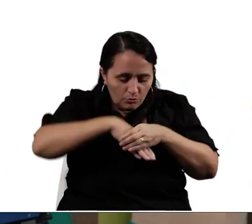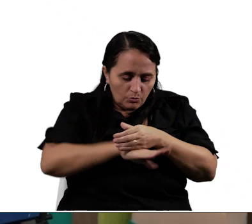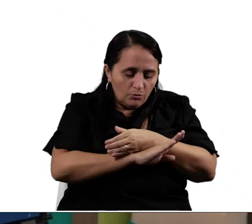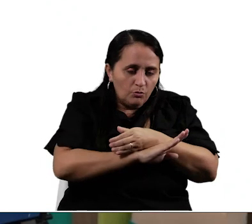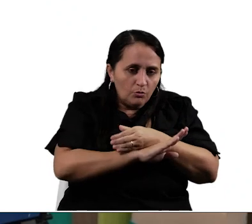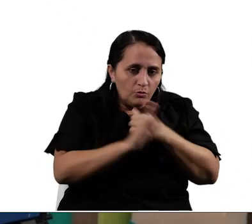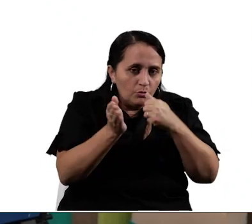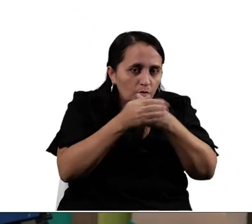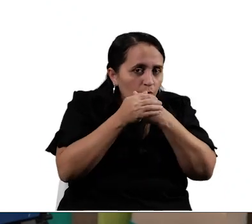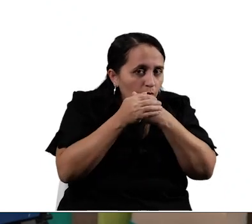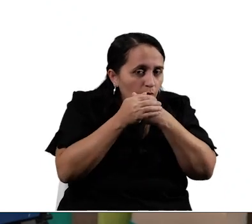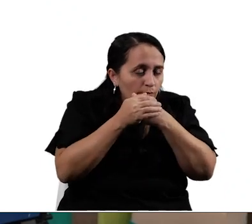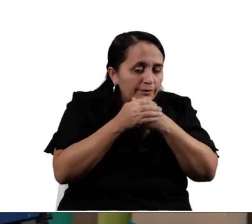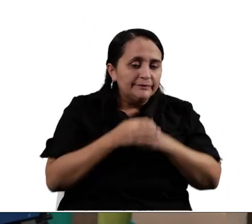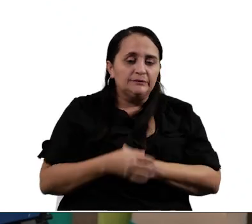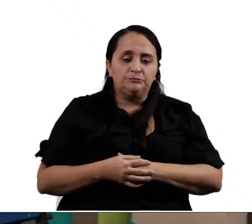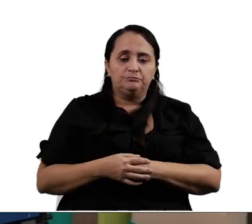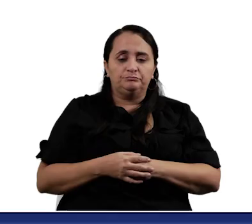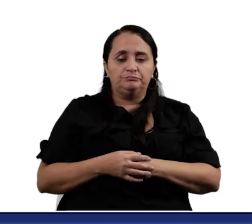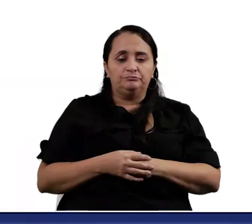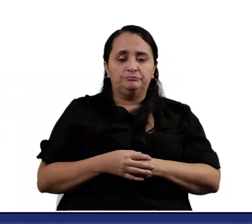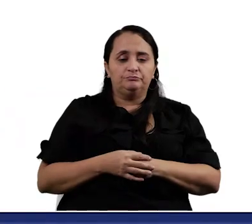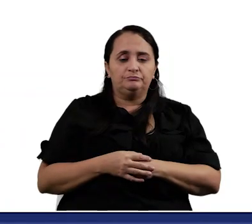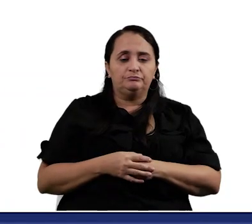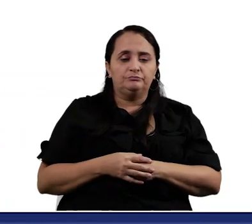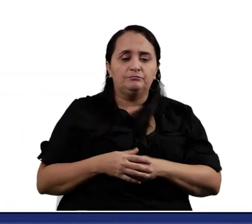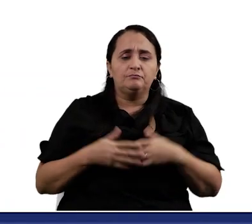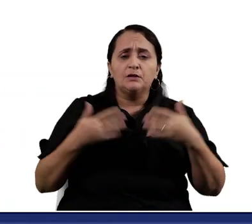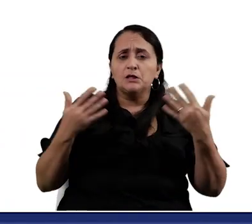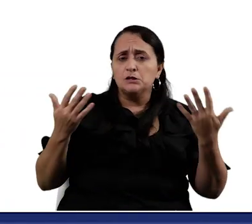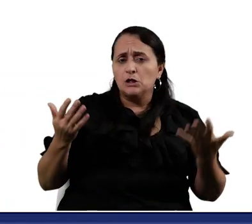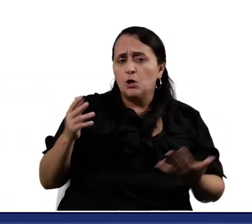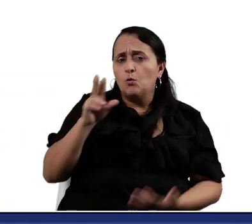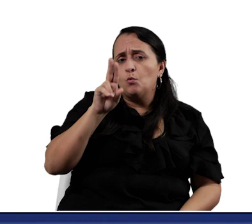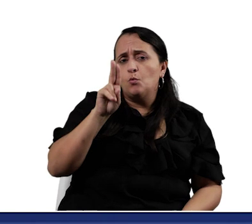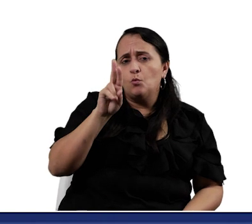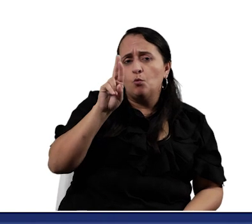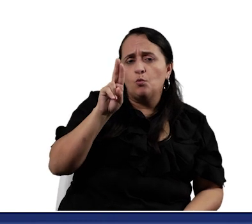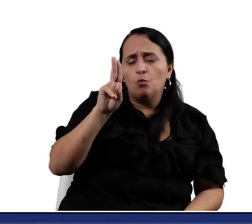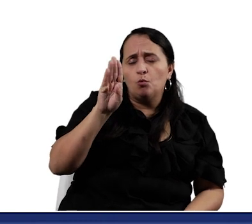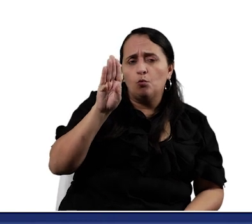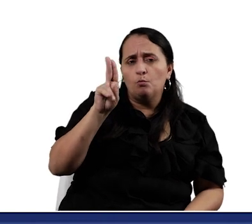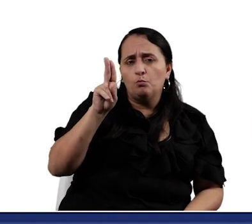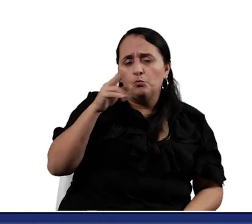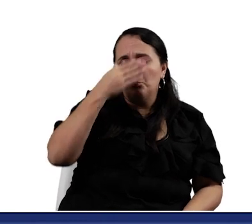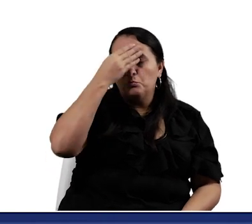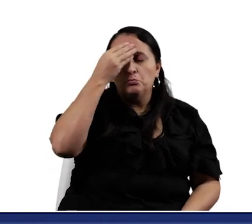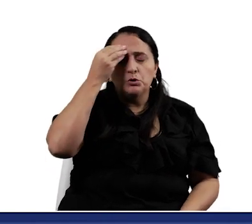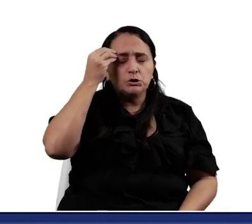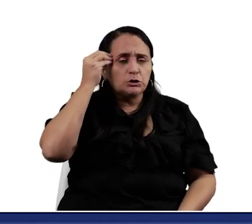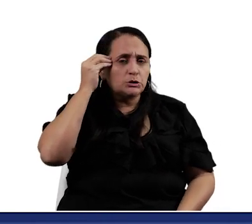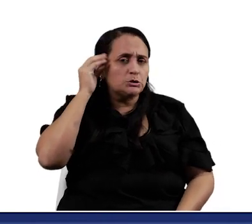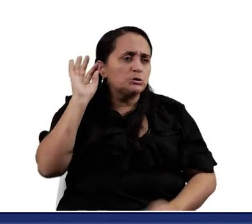E o urubu nem percebeu. Sem desconfiar de nada, o urubu alçou o